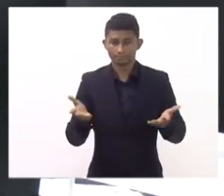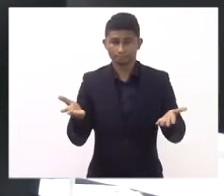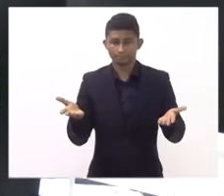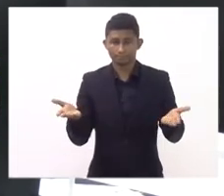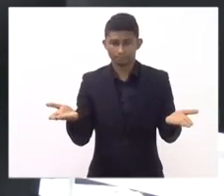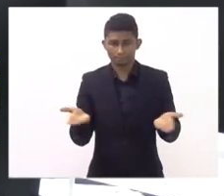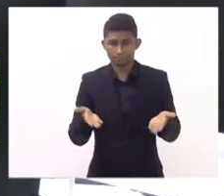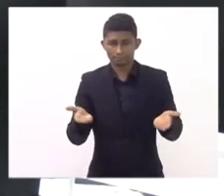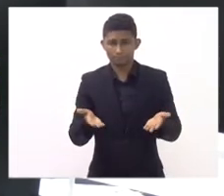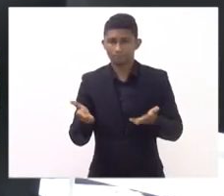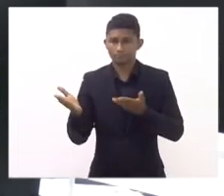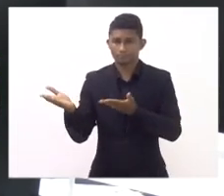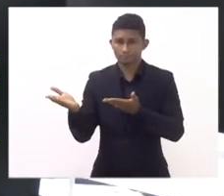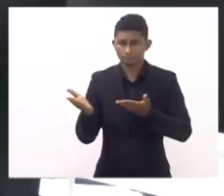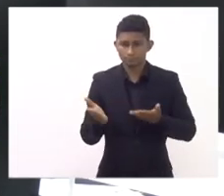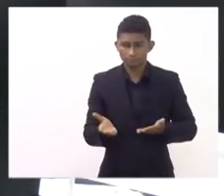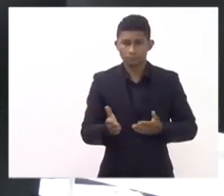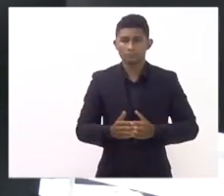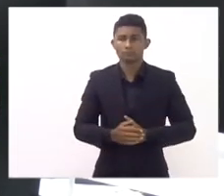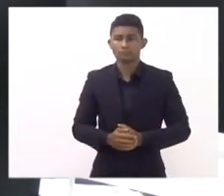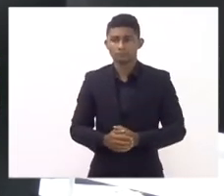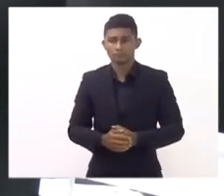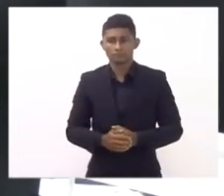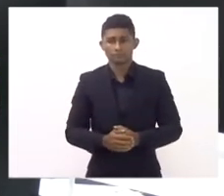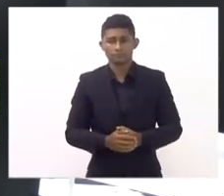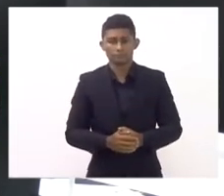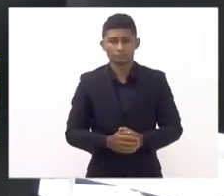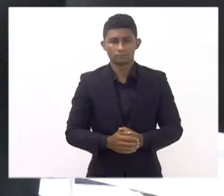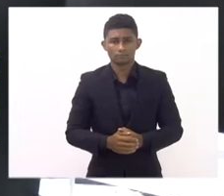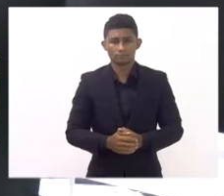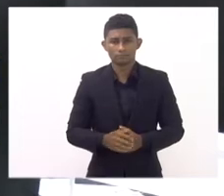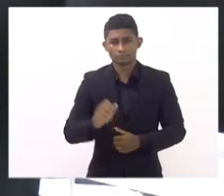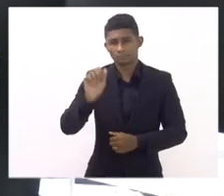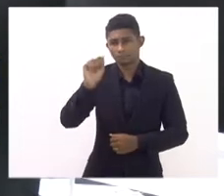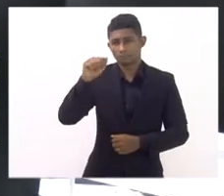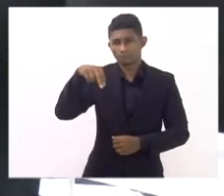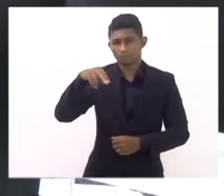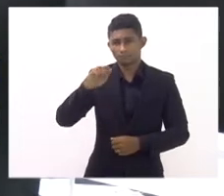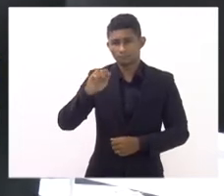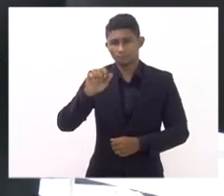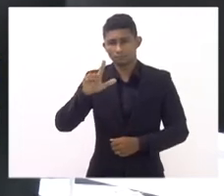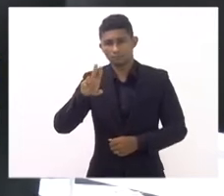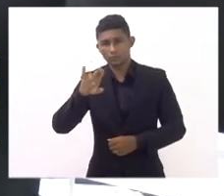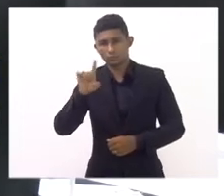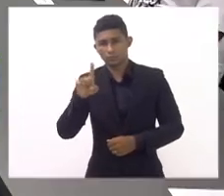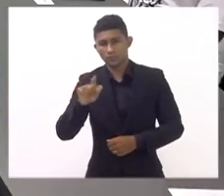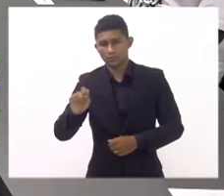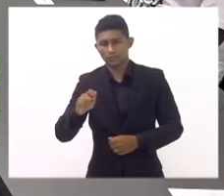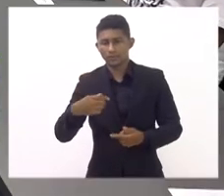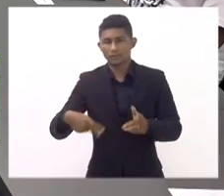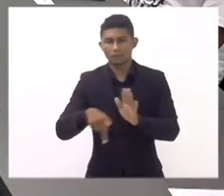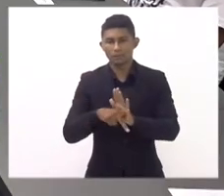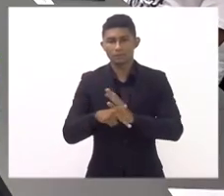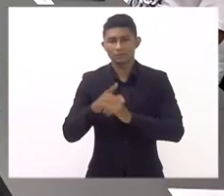para fazer uso da palavra, eu gostaria de chamar a Ana Luísa, da FAETEC.